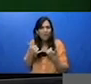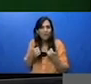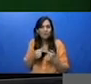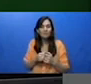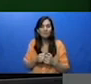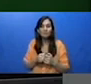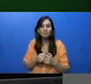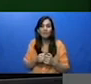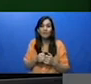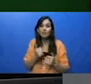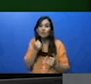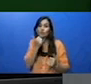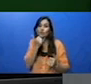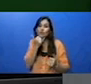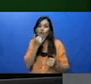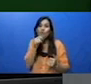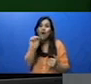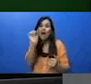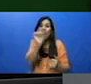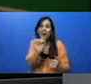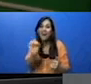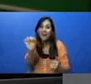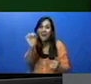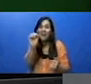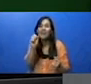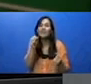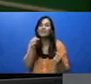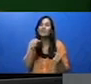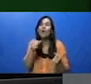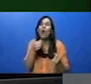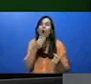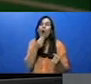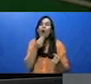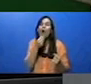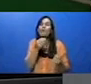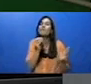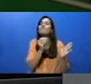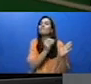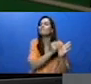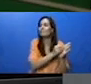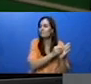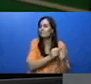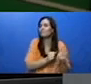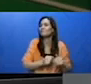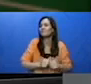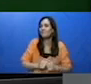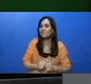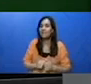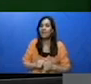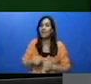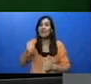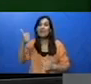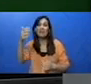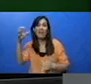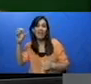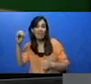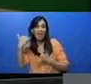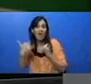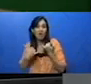ponto. Perdão. Daniel marcou o ponto. E na última, 10ª jogada,